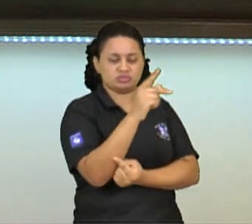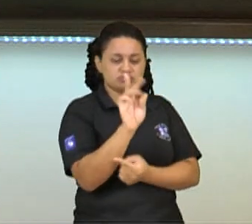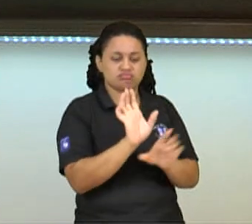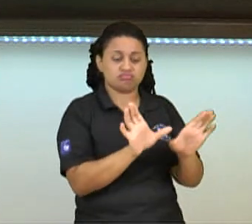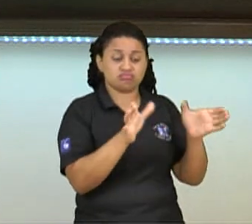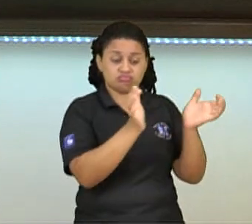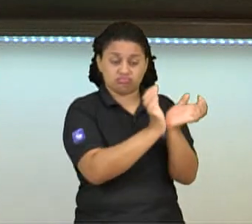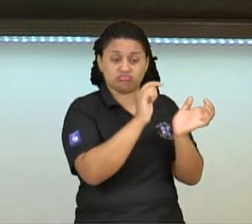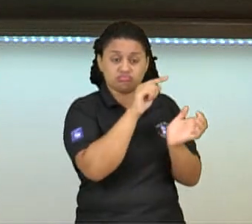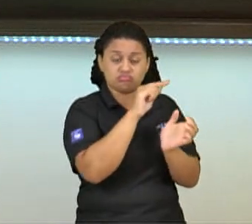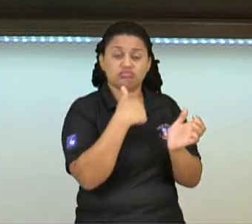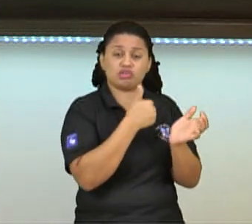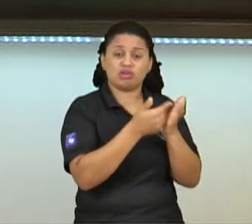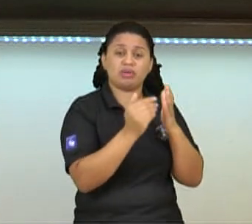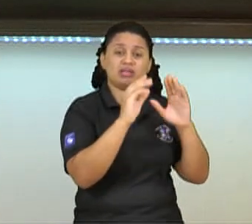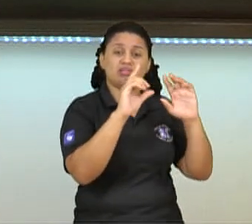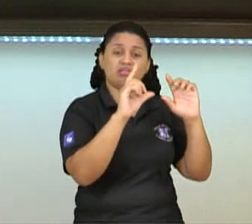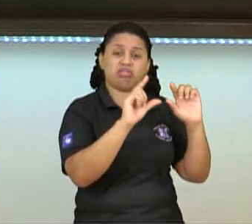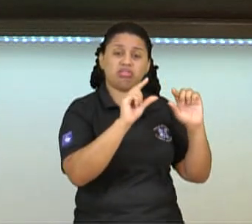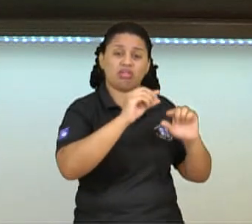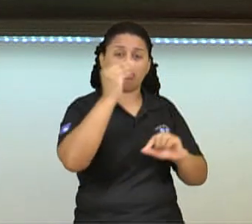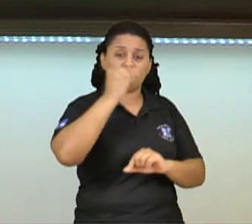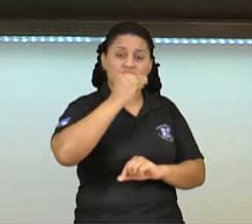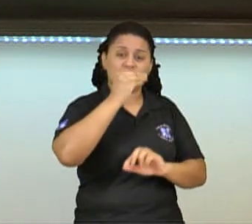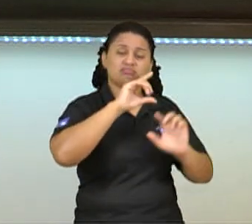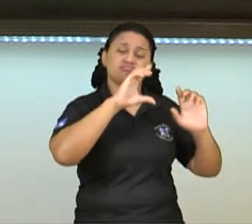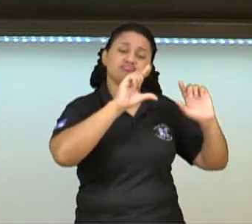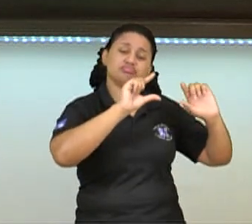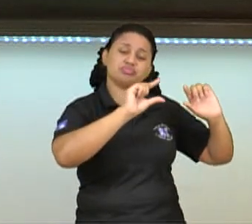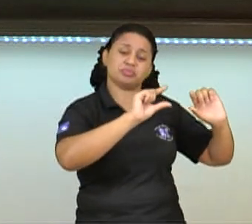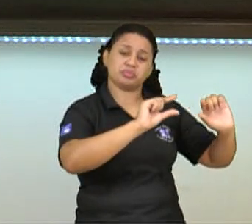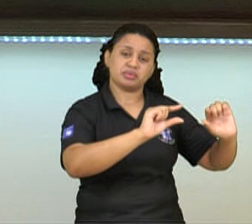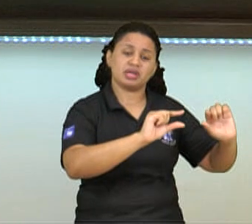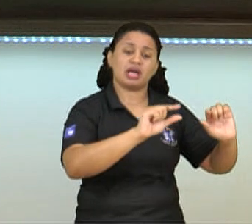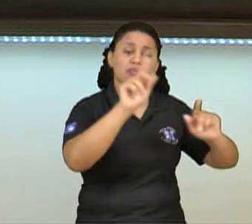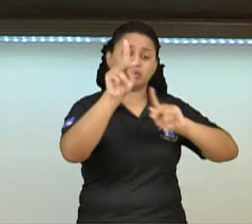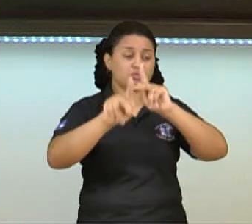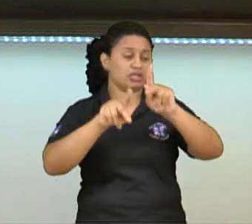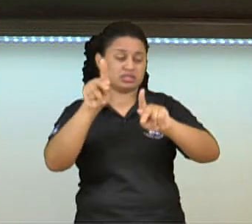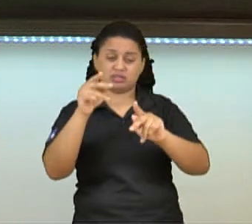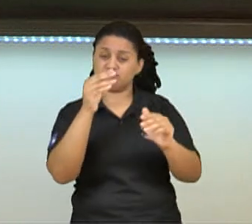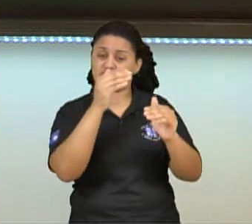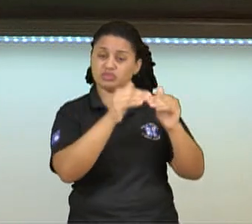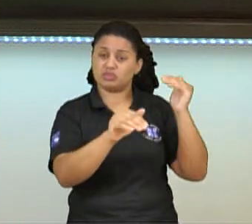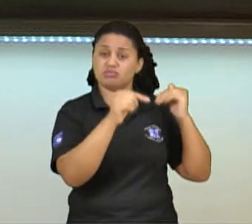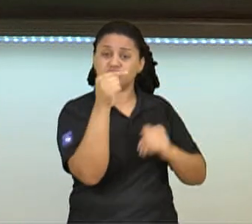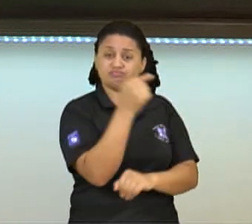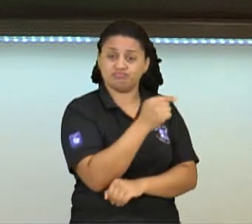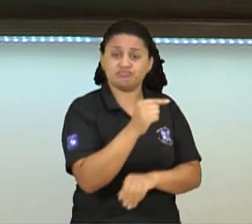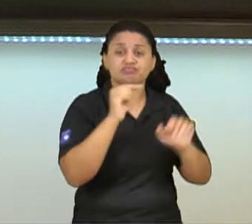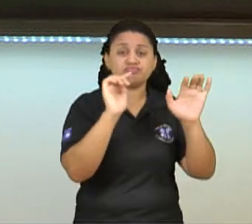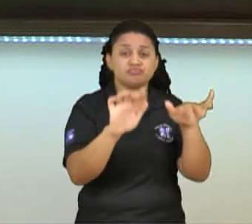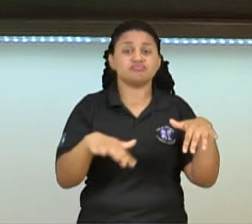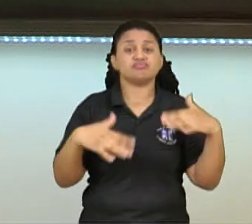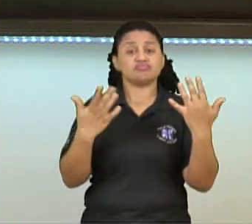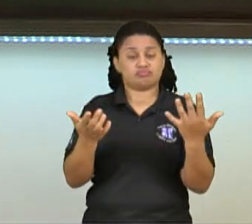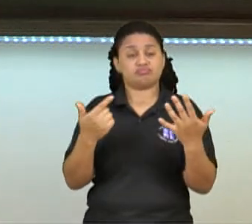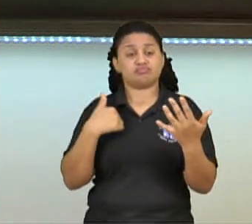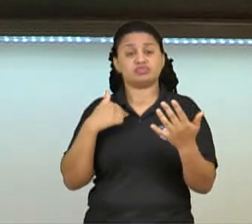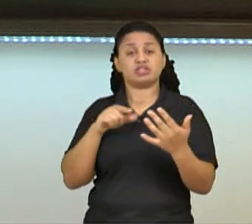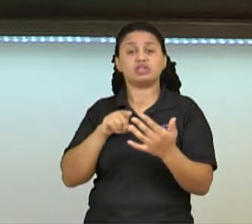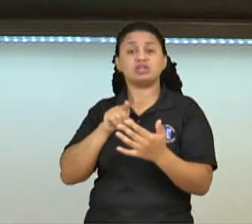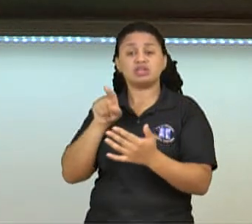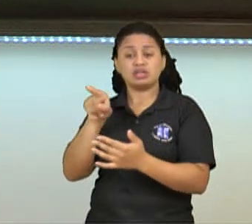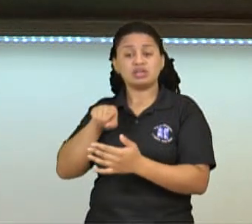enfraquecer internamente e ganhar pouco apoio da população. Com isso, os girondinos,